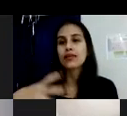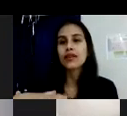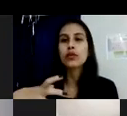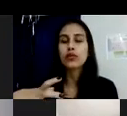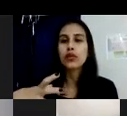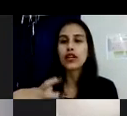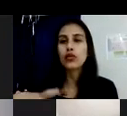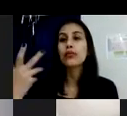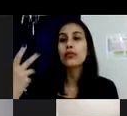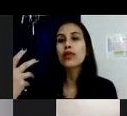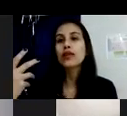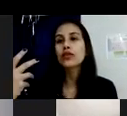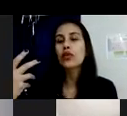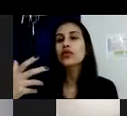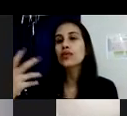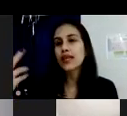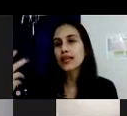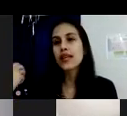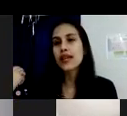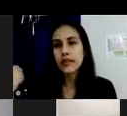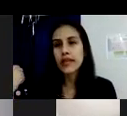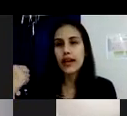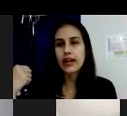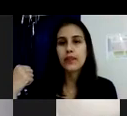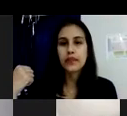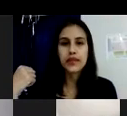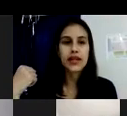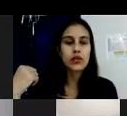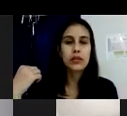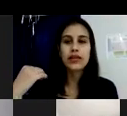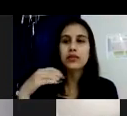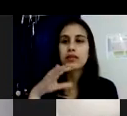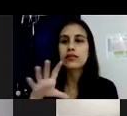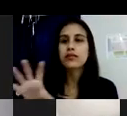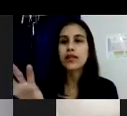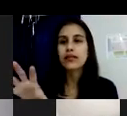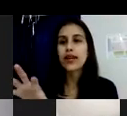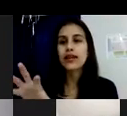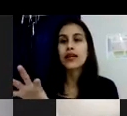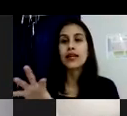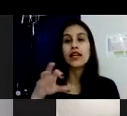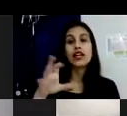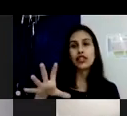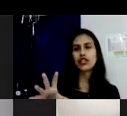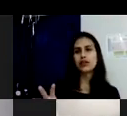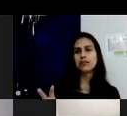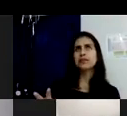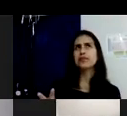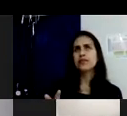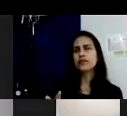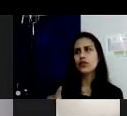Às vezes o cachorro pula no idoso e ele desequilibra e cai, tá? Eu também tenho que tentar. A